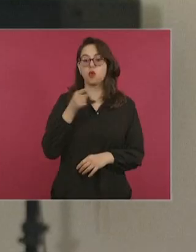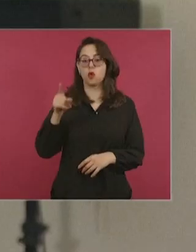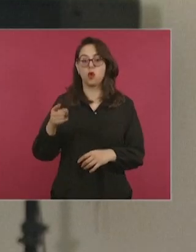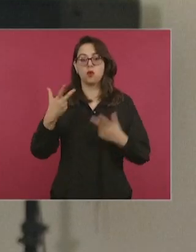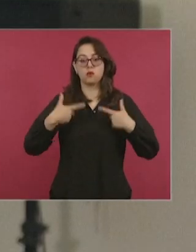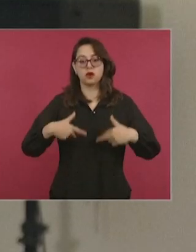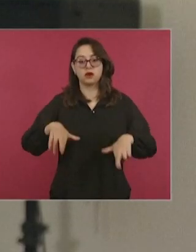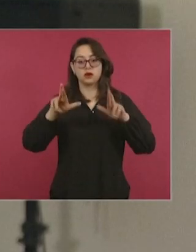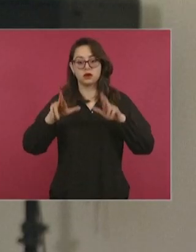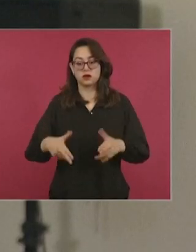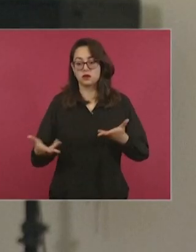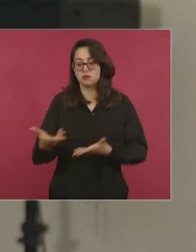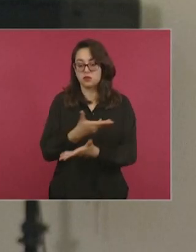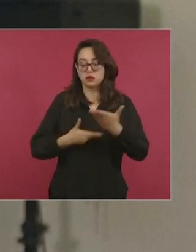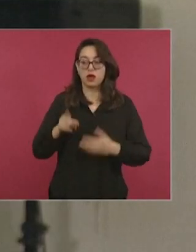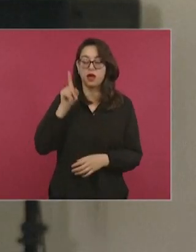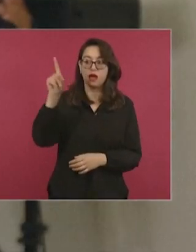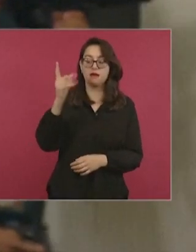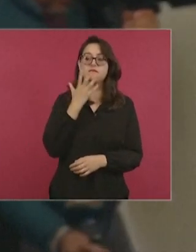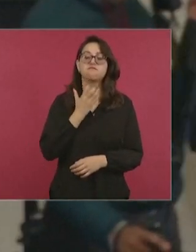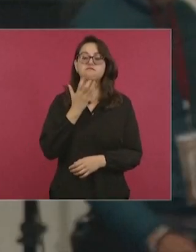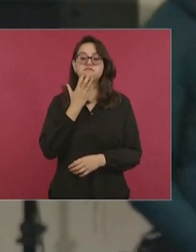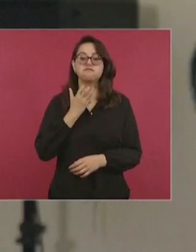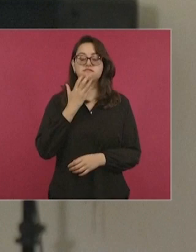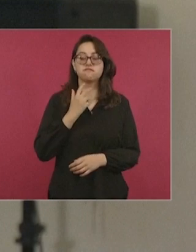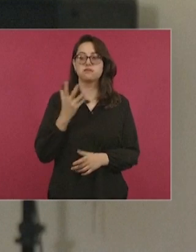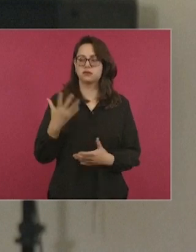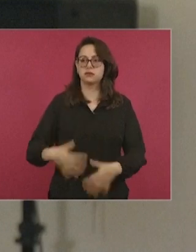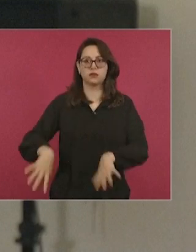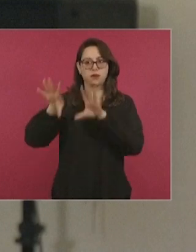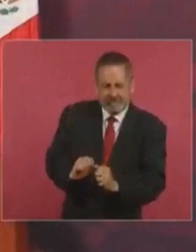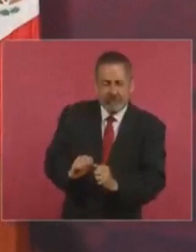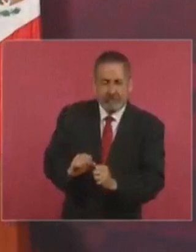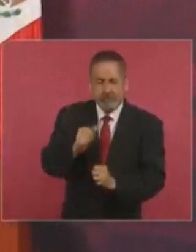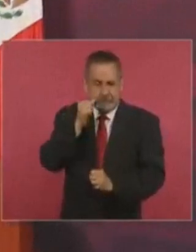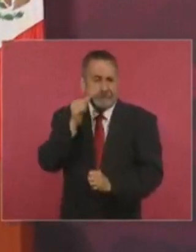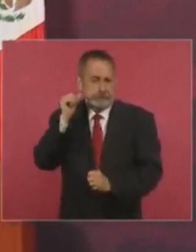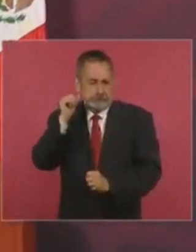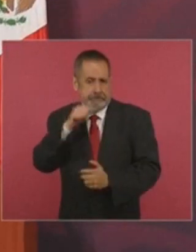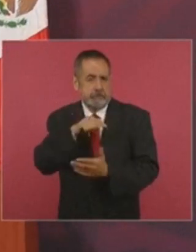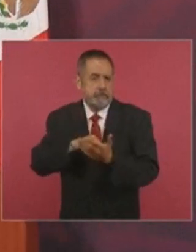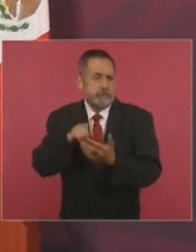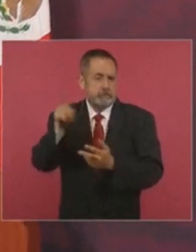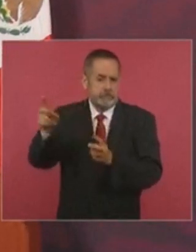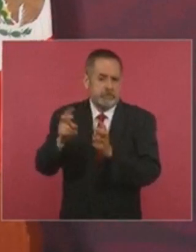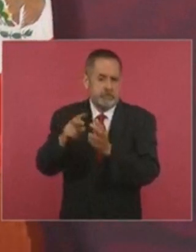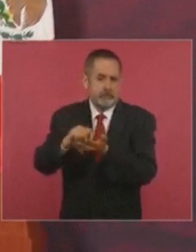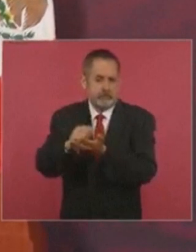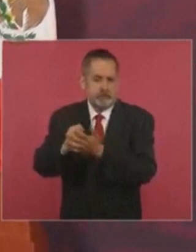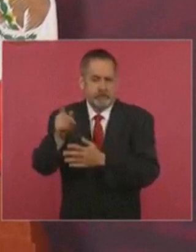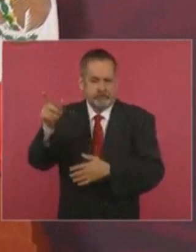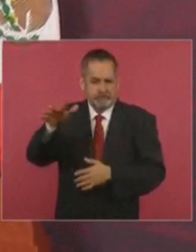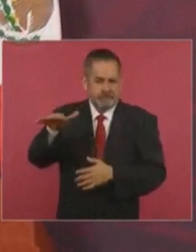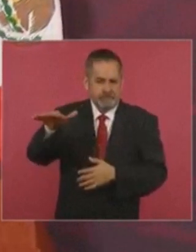ser extraditado pedido feito pelo México em junho de 2021 o brador ainda aproveitou para pedir a Israel que extradite o ex-chefe policial